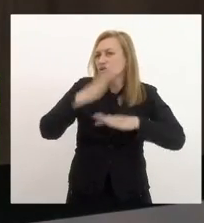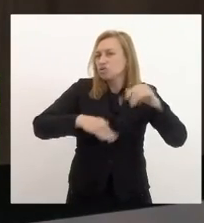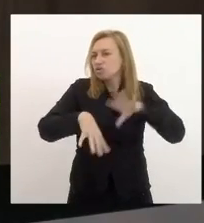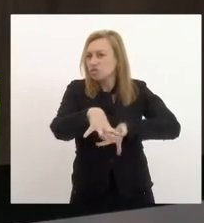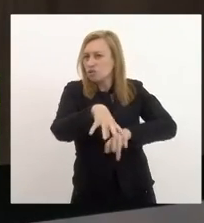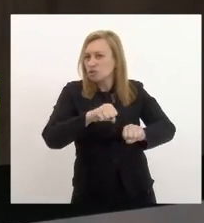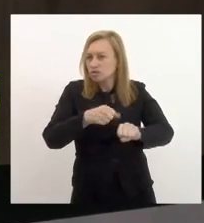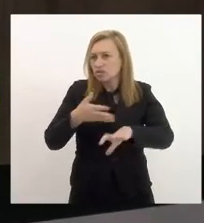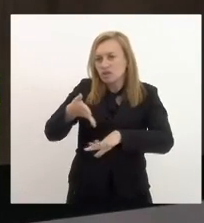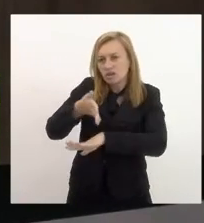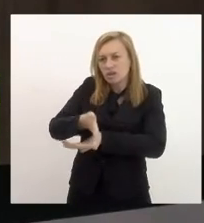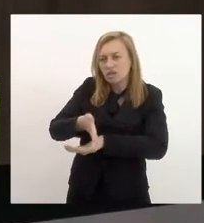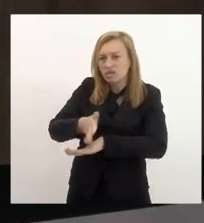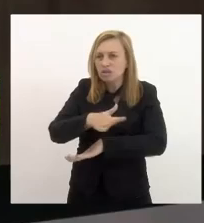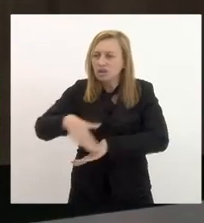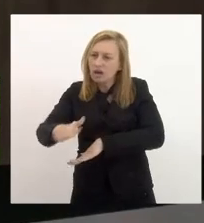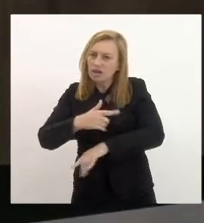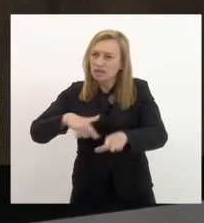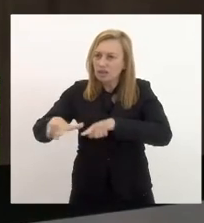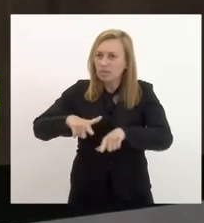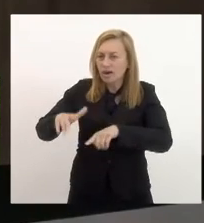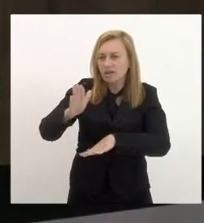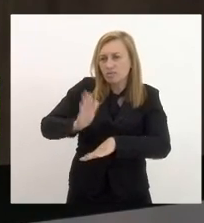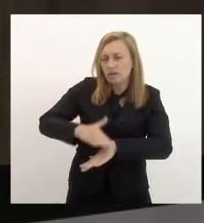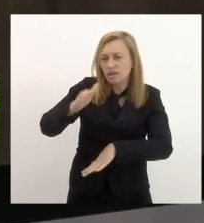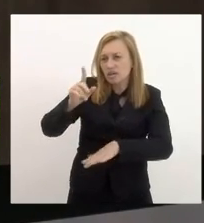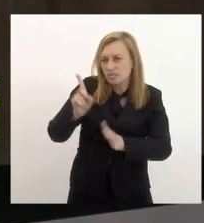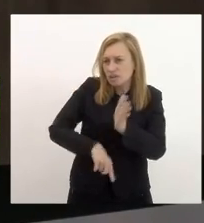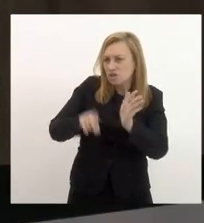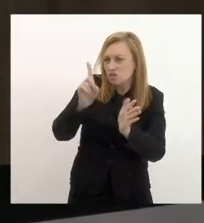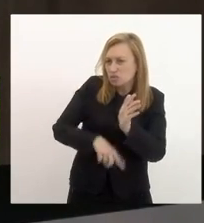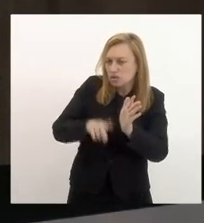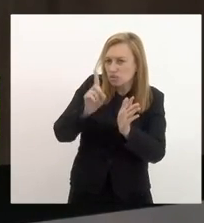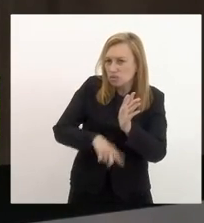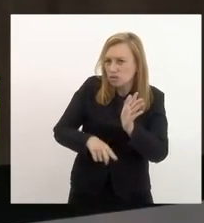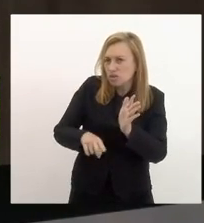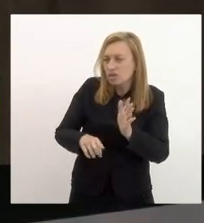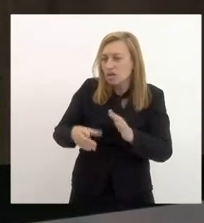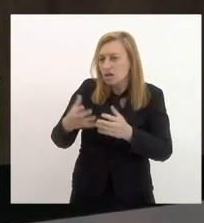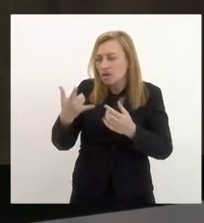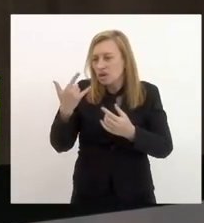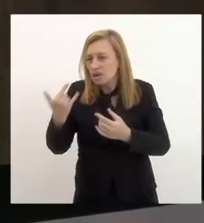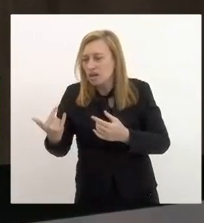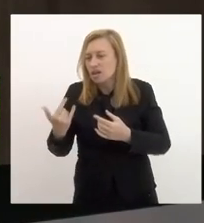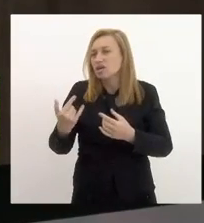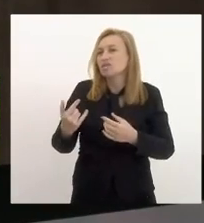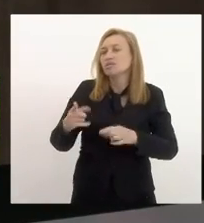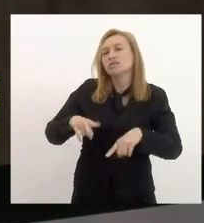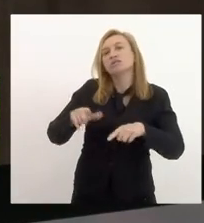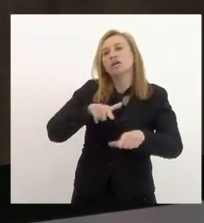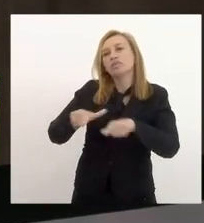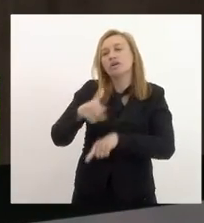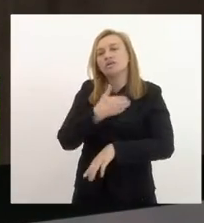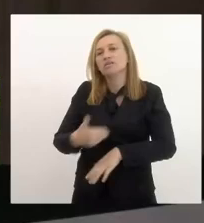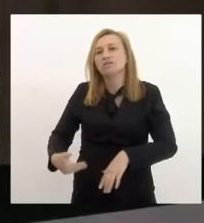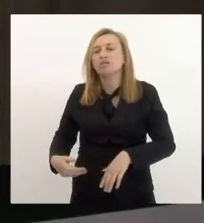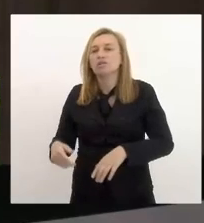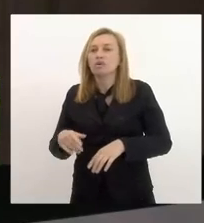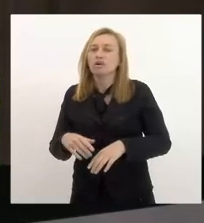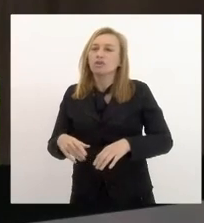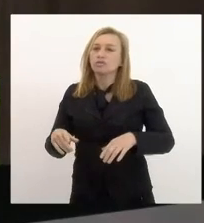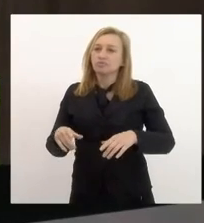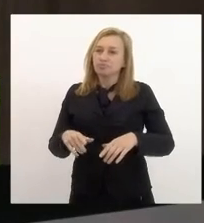estão entrando no mercado de trabalho cada vez menos é atraente a carreira de servidor público e aí